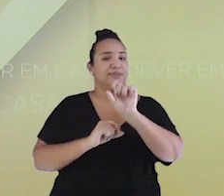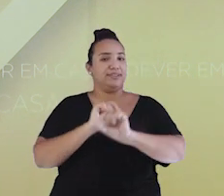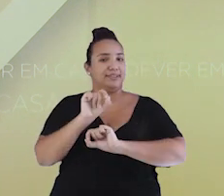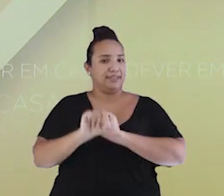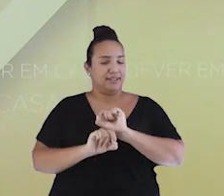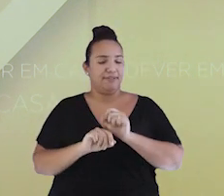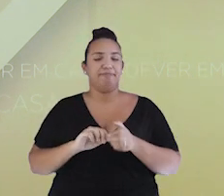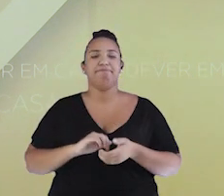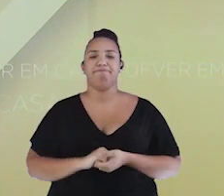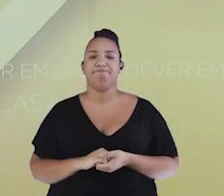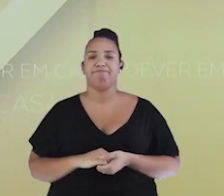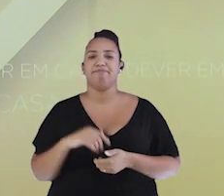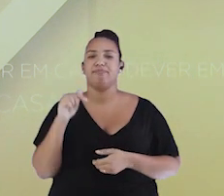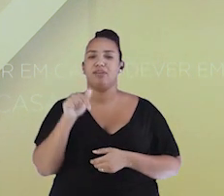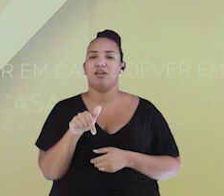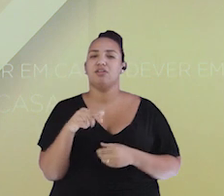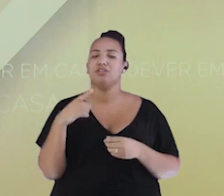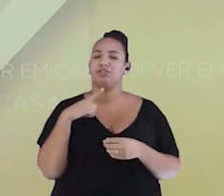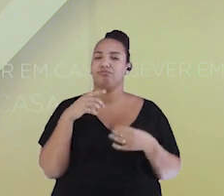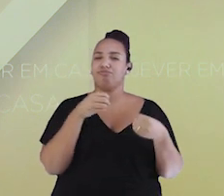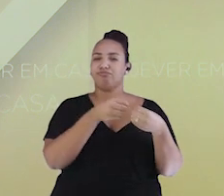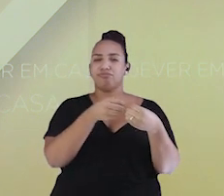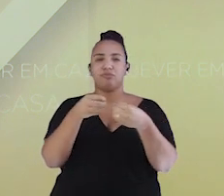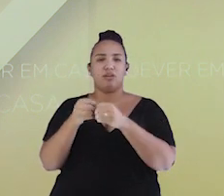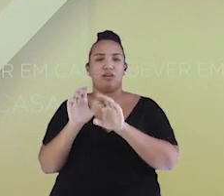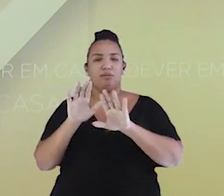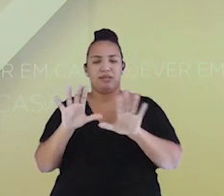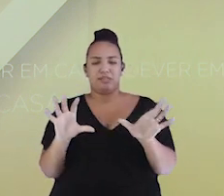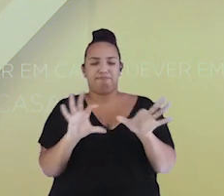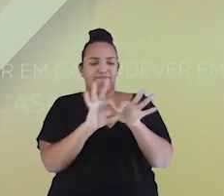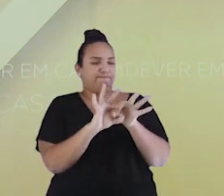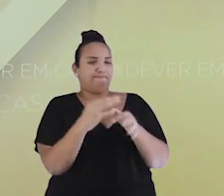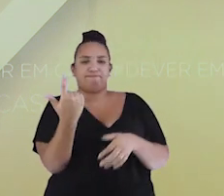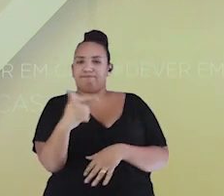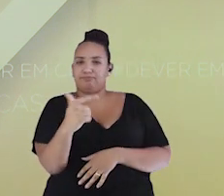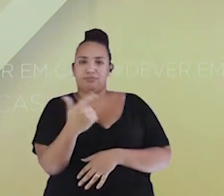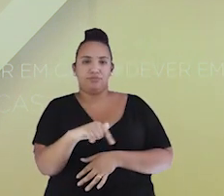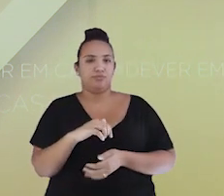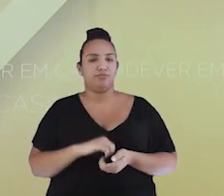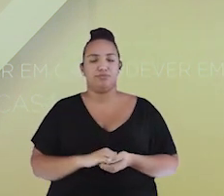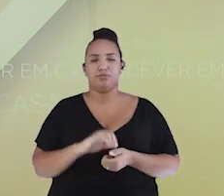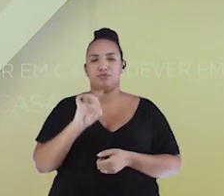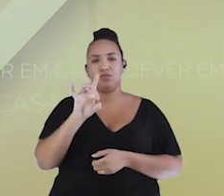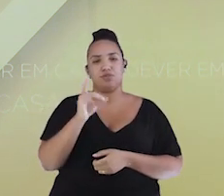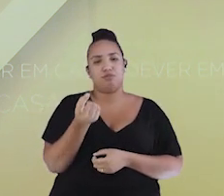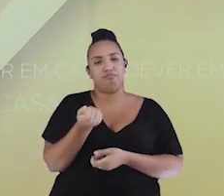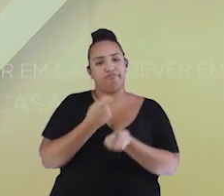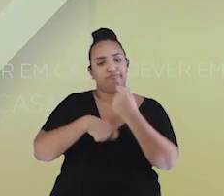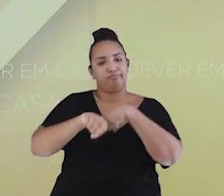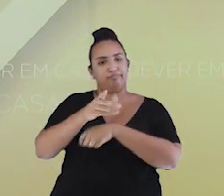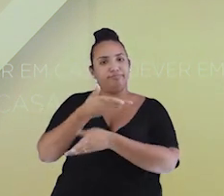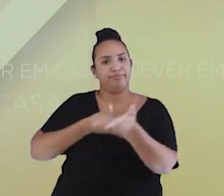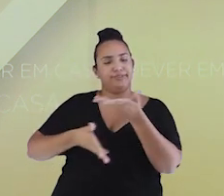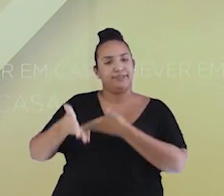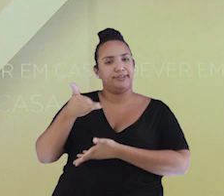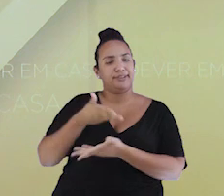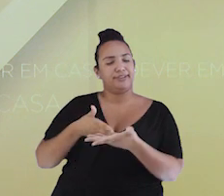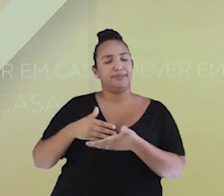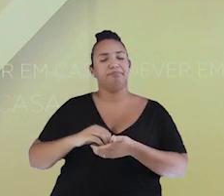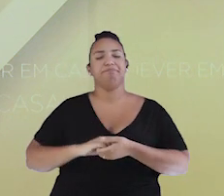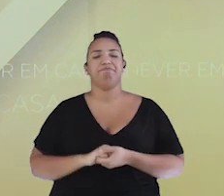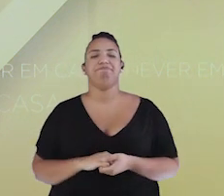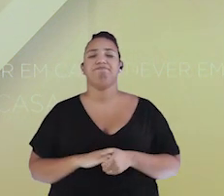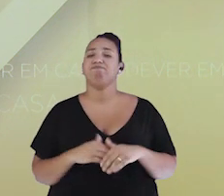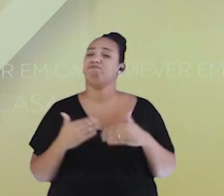Isso significa que, embora próximos, não tinham nenhuma ligação entre si, apenas ligação